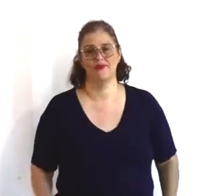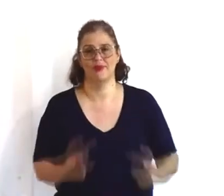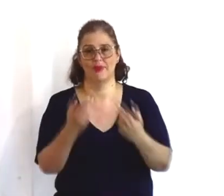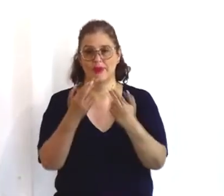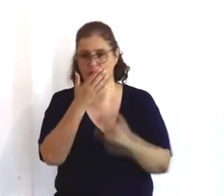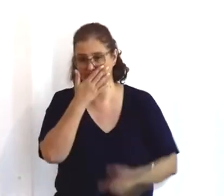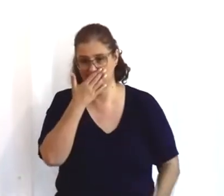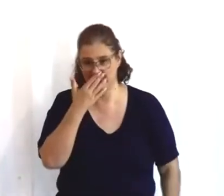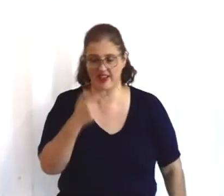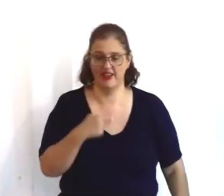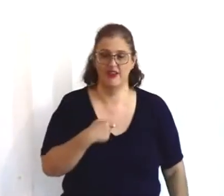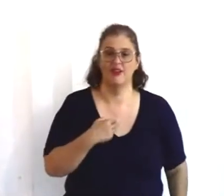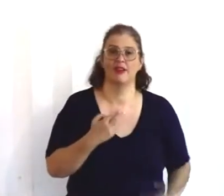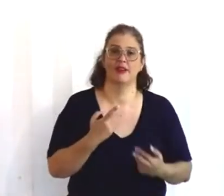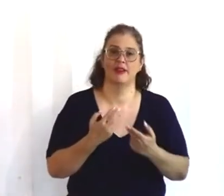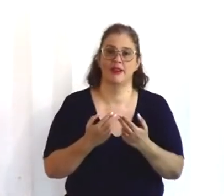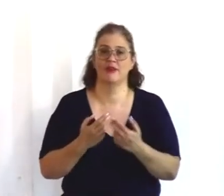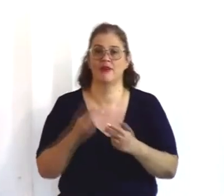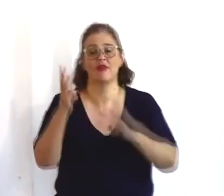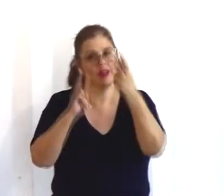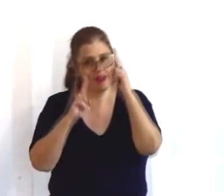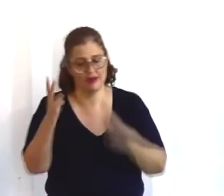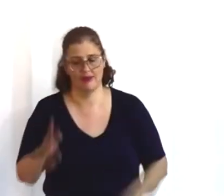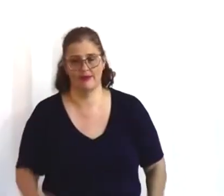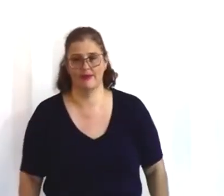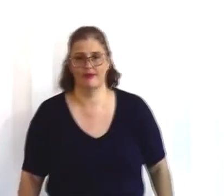também eu venci.